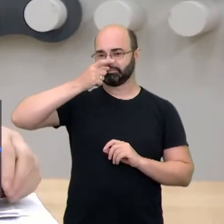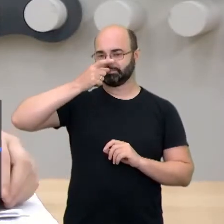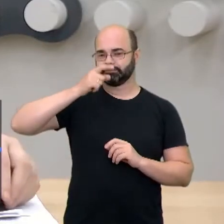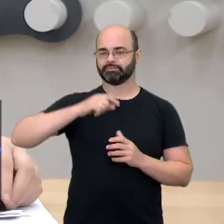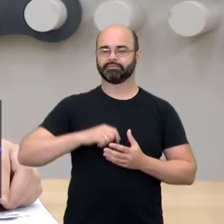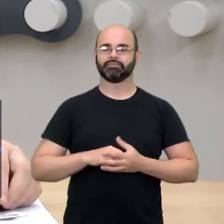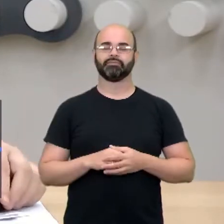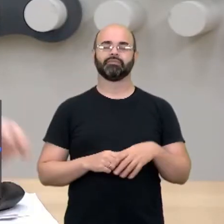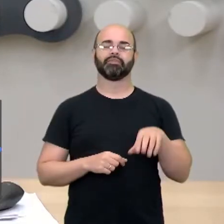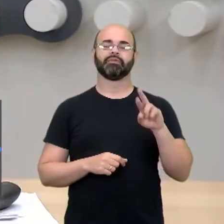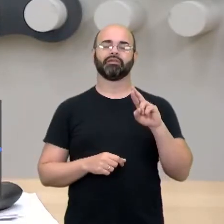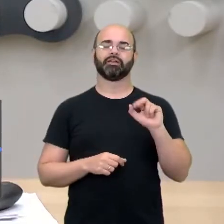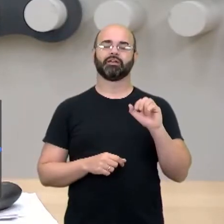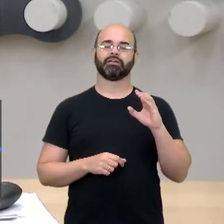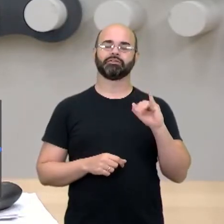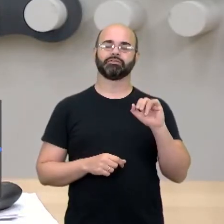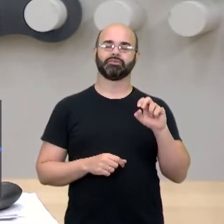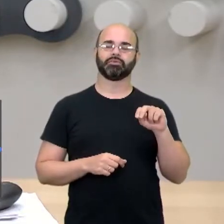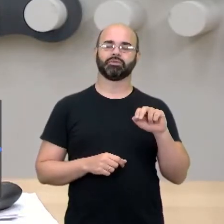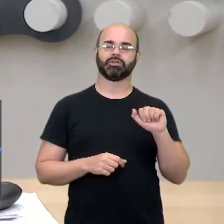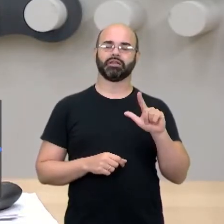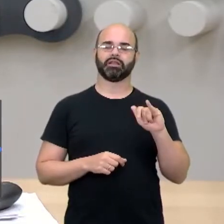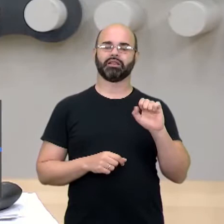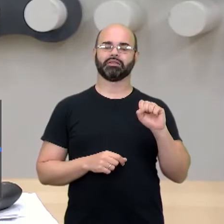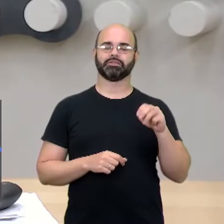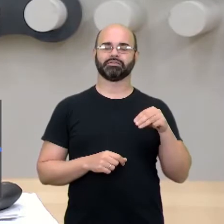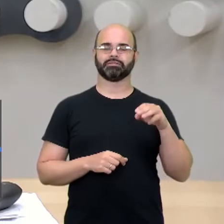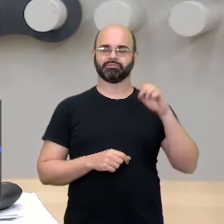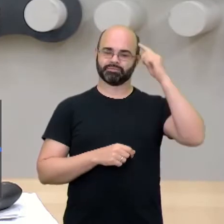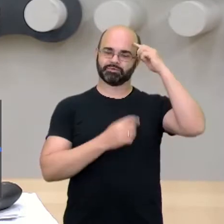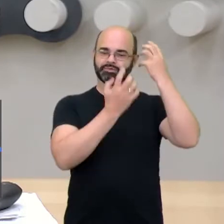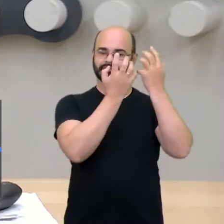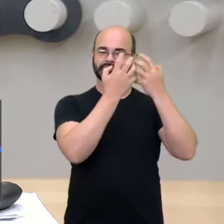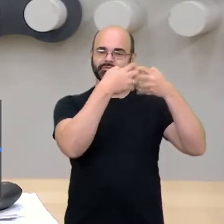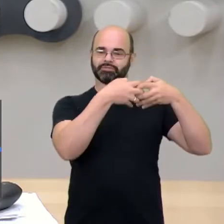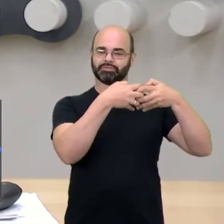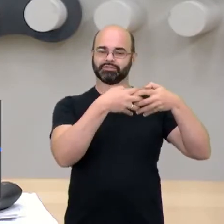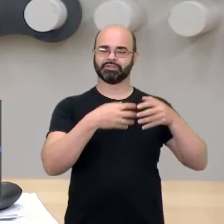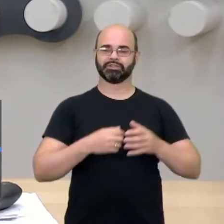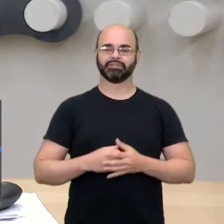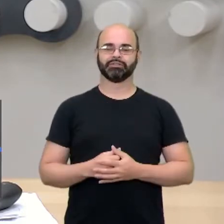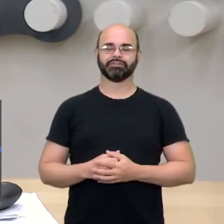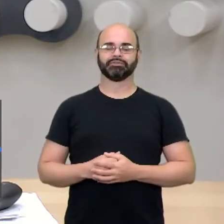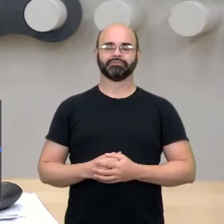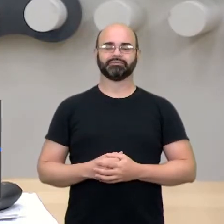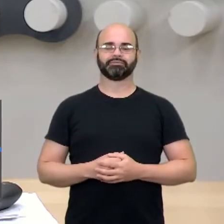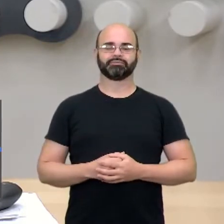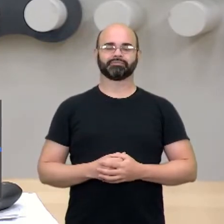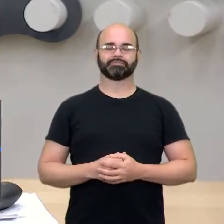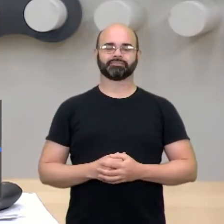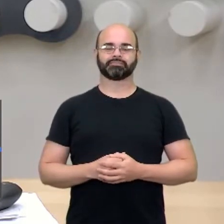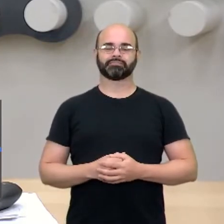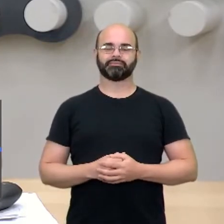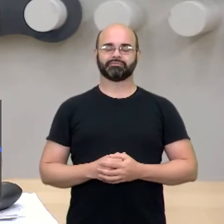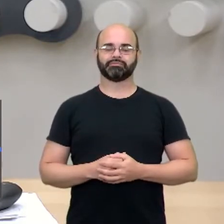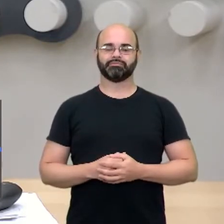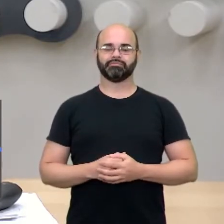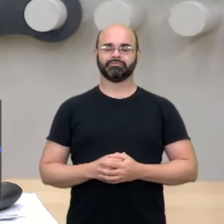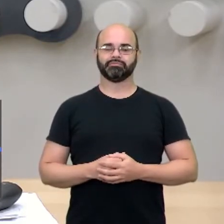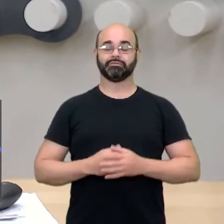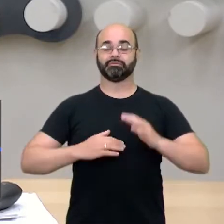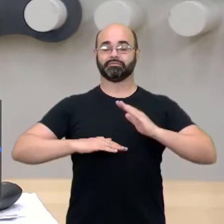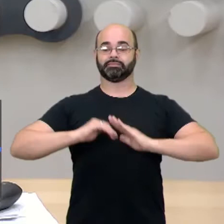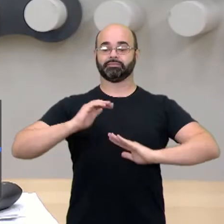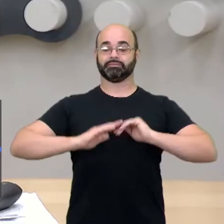racionalismo e para isso a gente vai se mobilizar uma habilidade que é uma